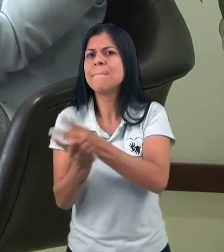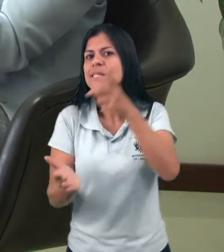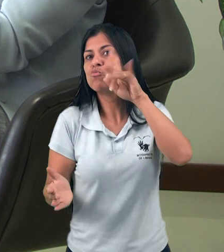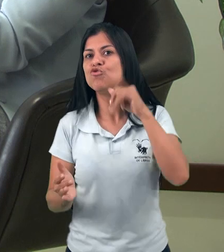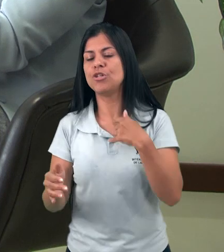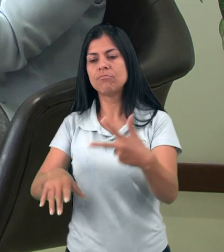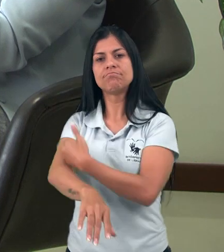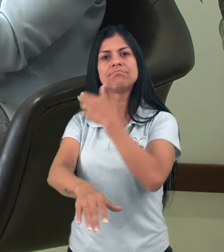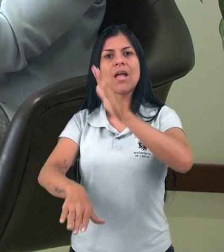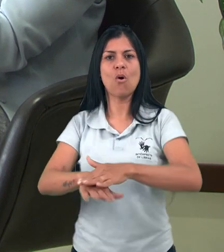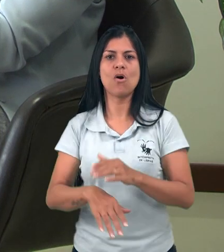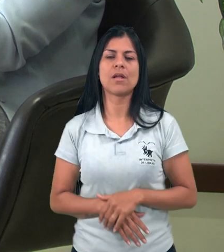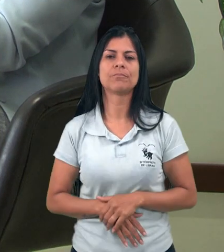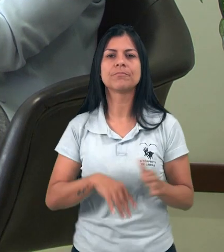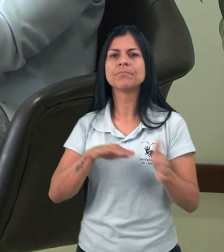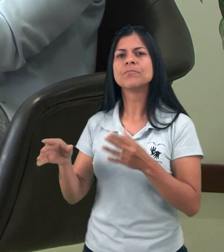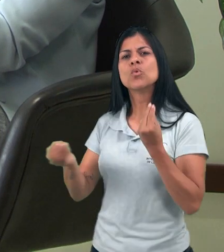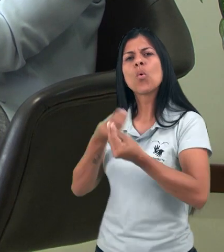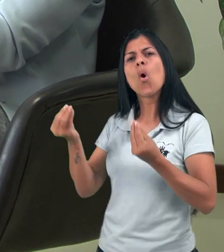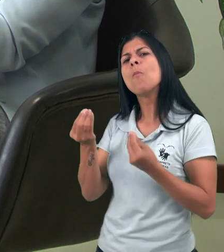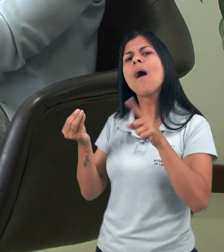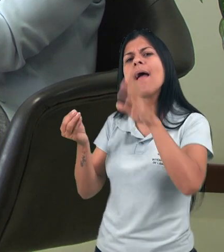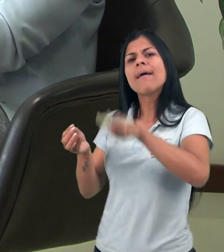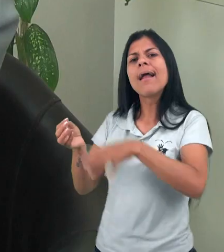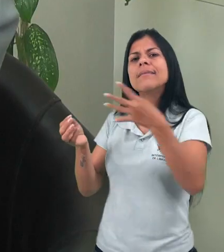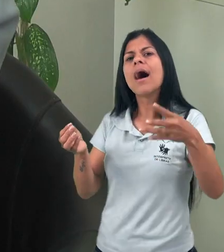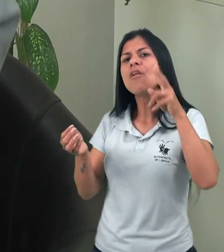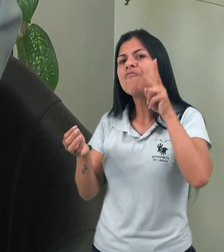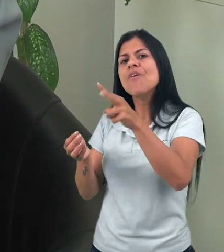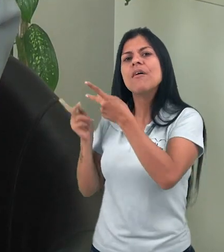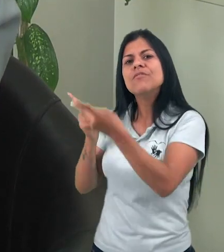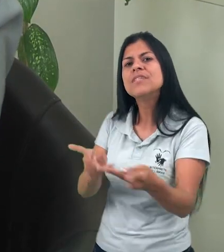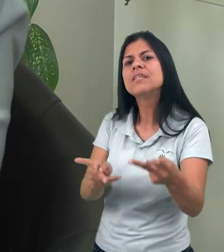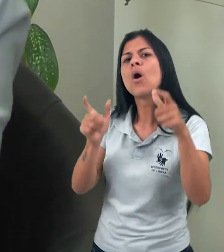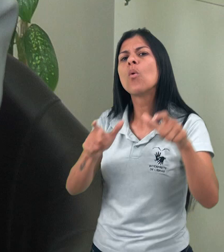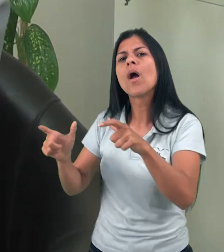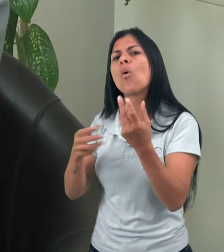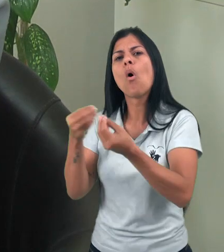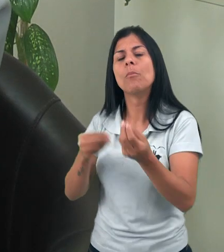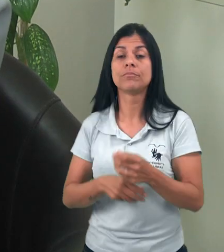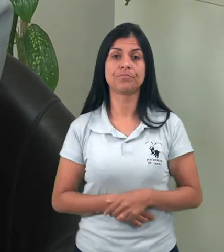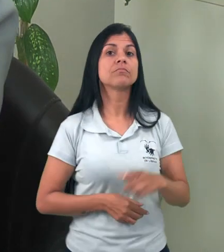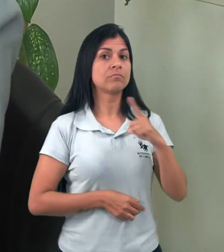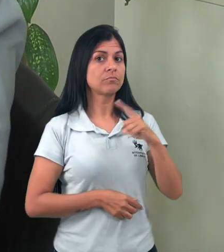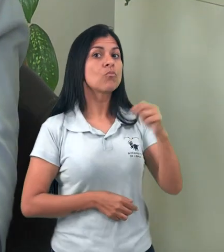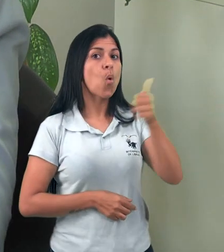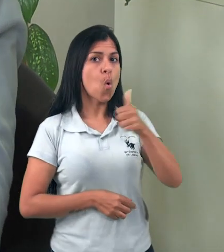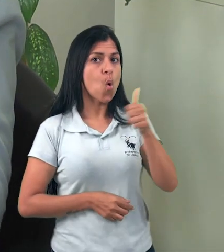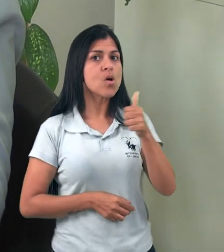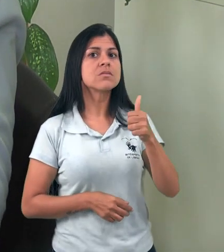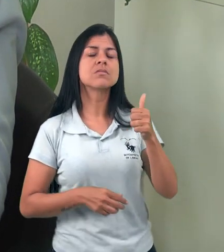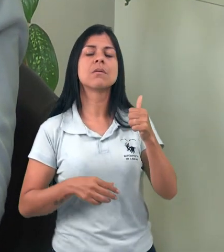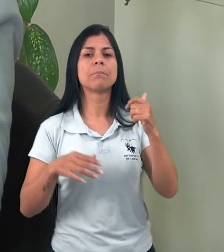problema dele. E como é que é o calendário de visitas aos municípios capixabas? Então, são 11 municípios visitados ao longo do